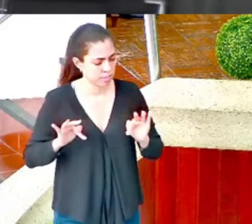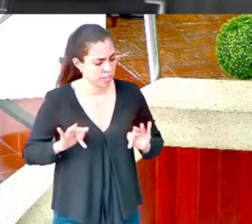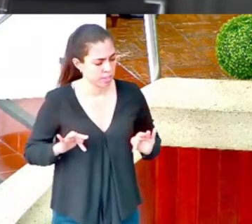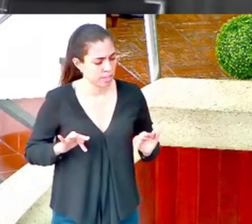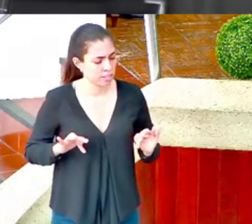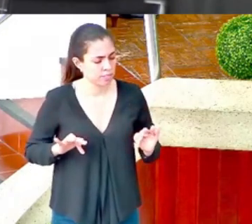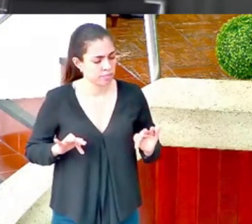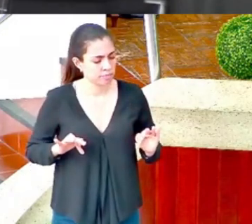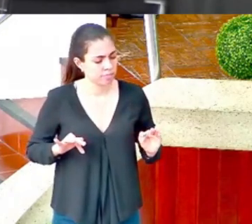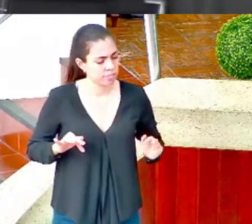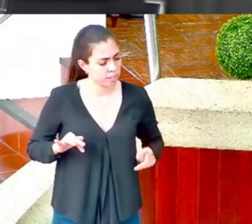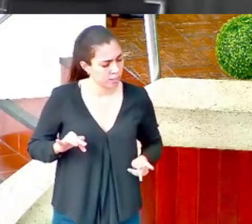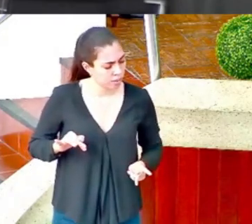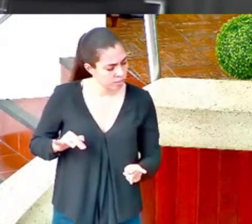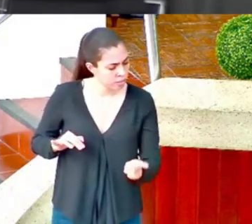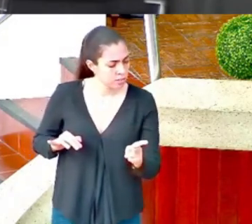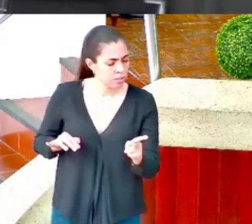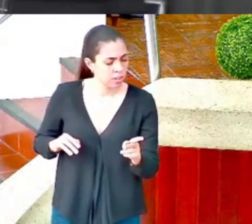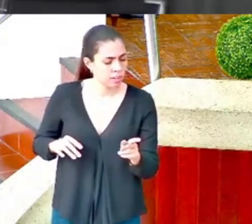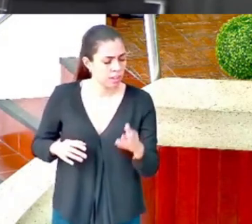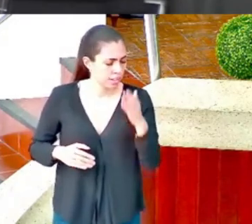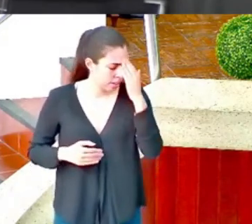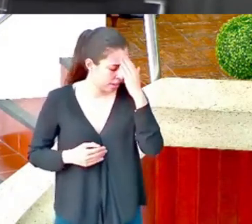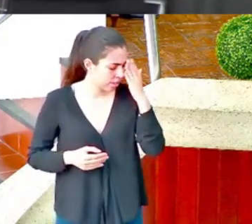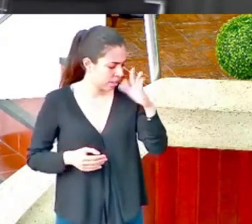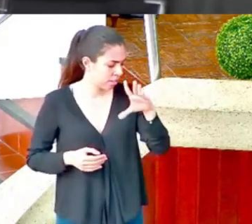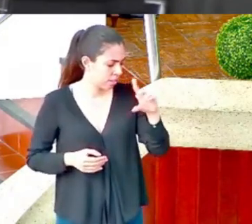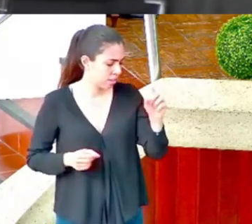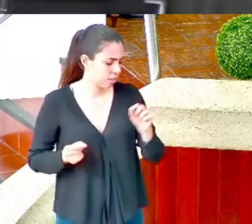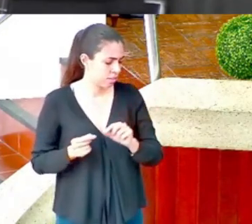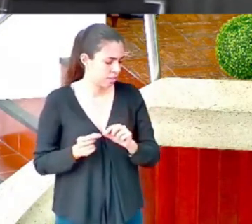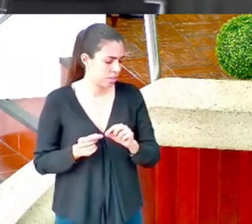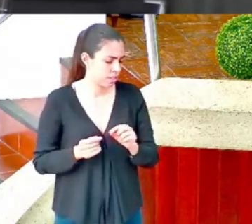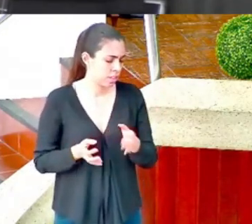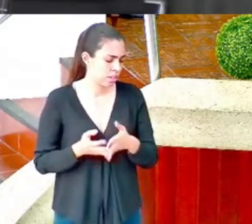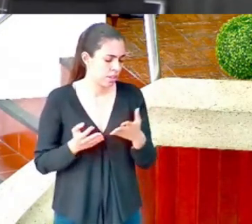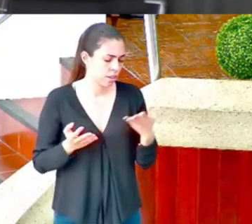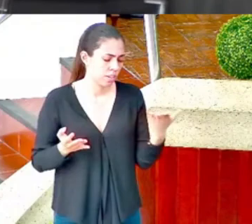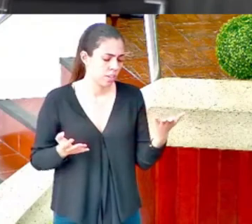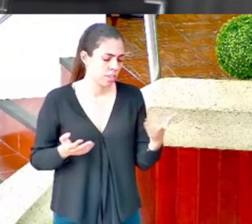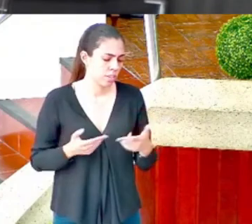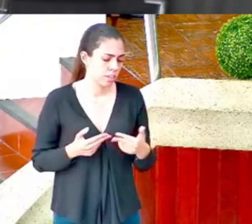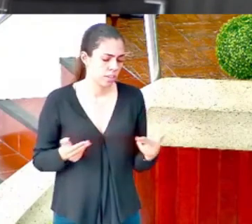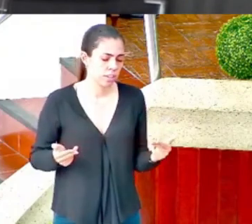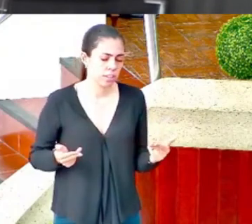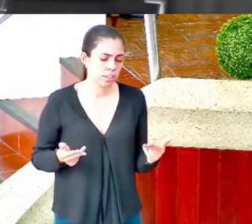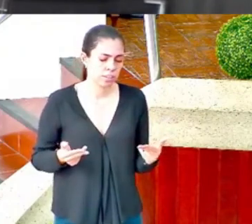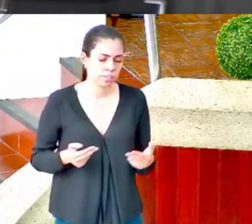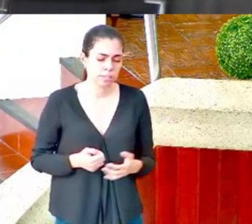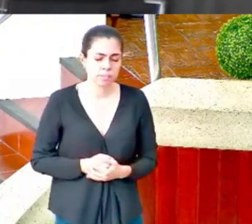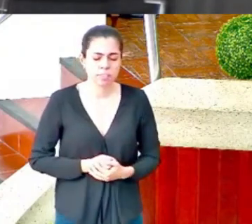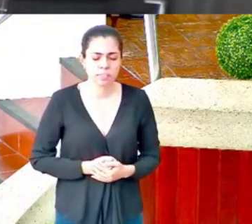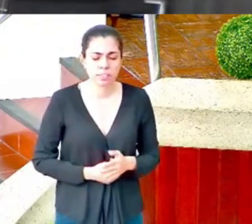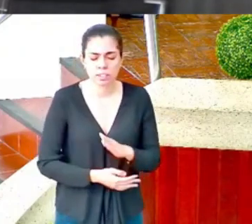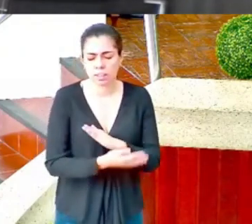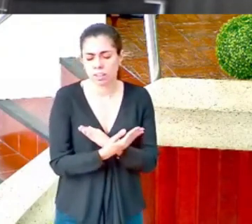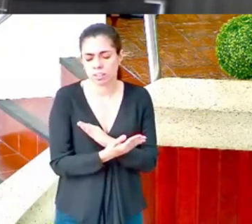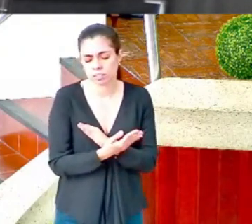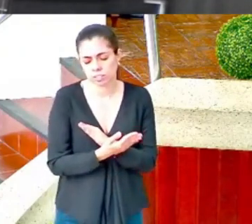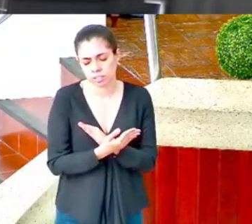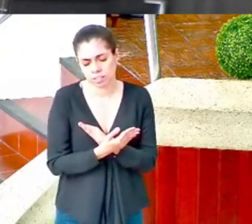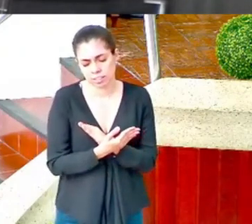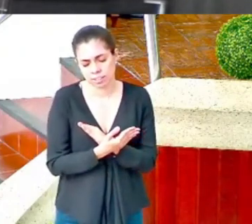porque o Senhor tem operado grandes coisas no meio de nós. Ajuda-nos, Senhor, eu te peço, com o teu